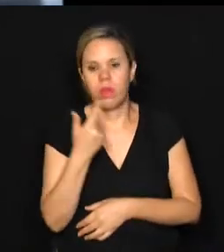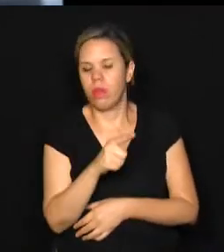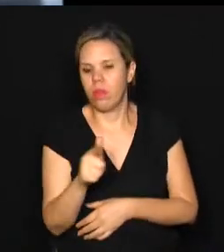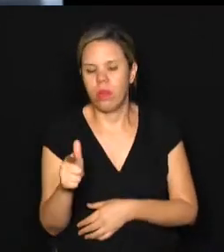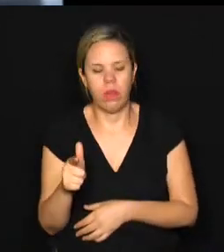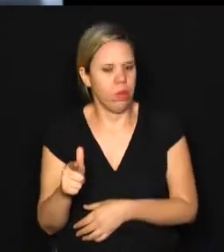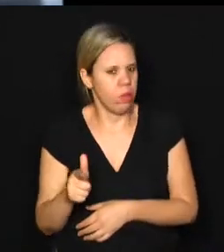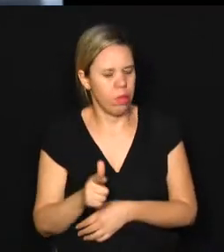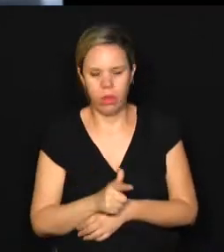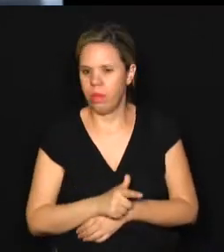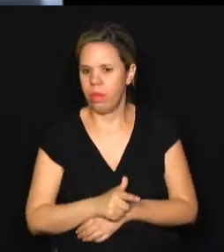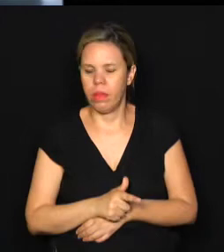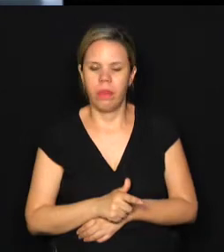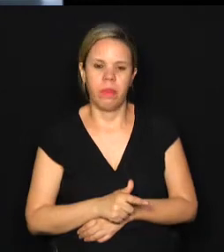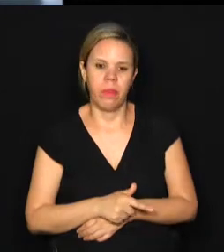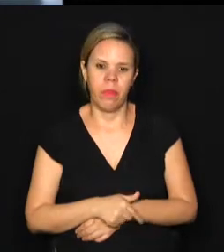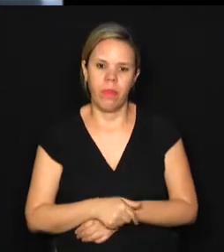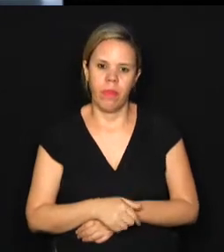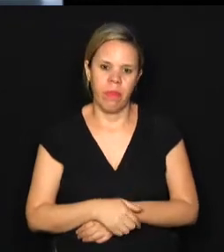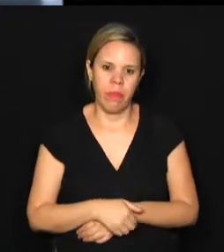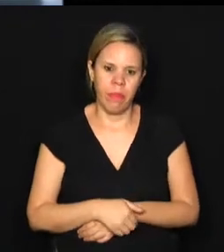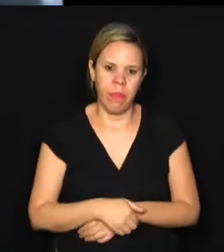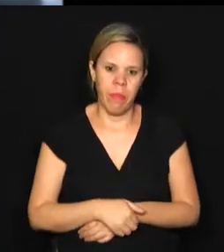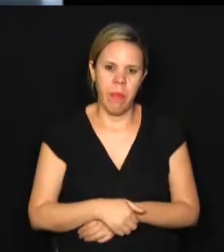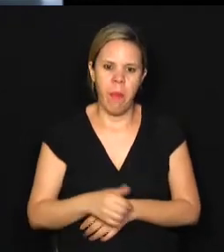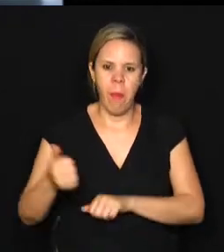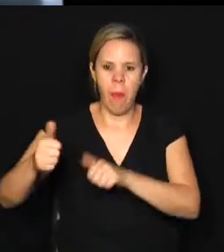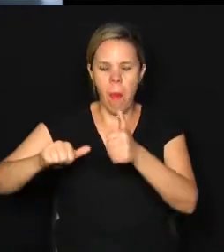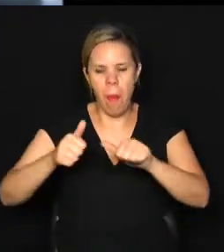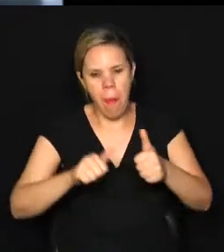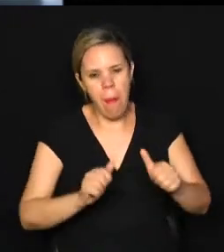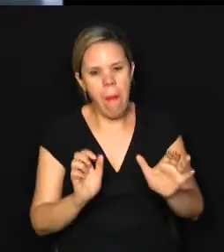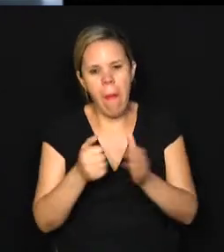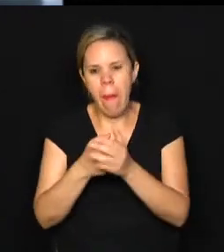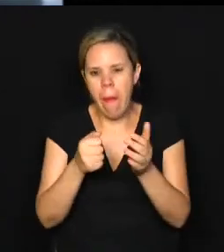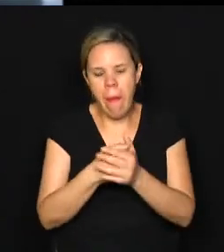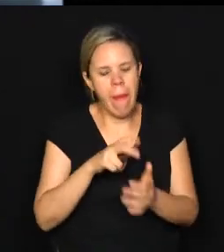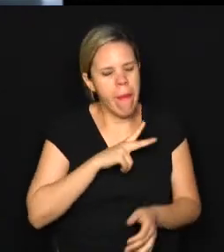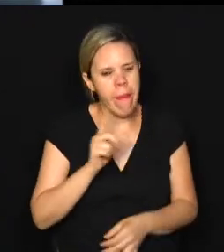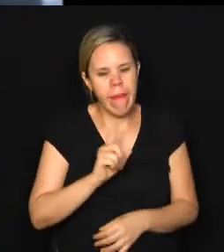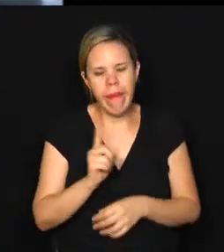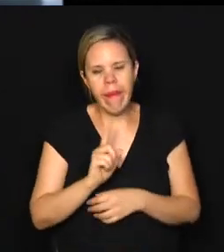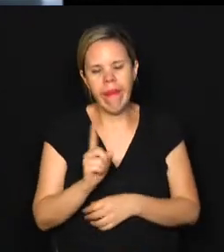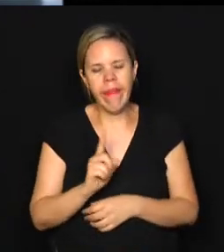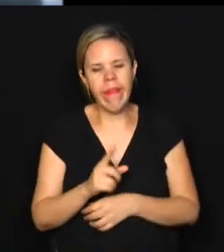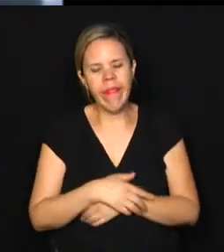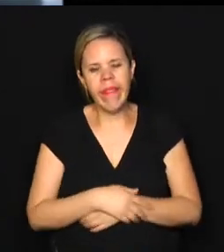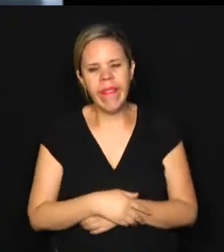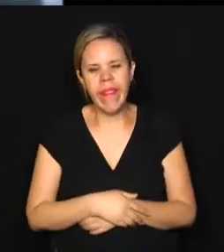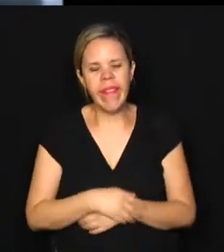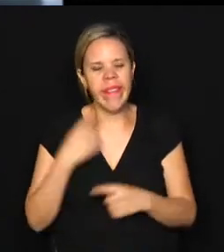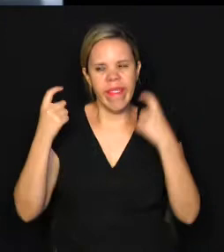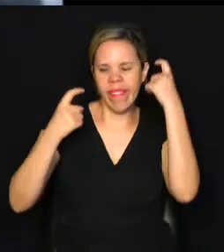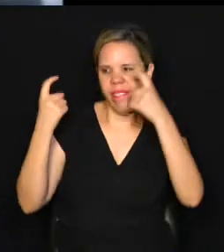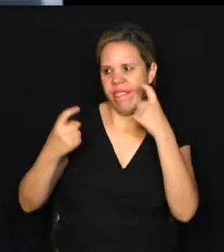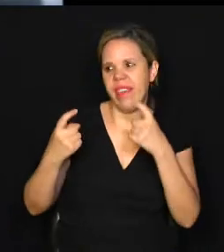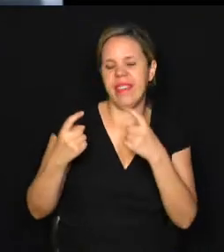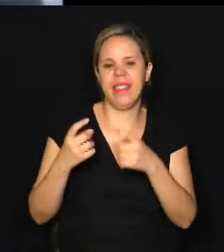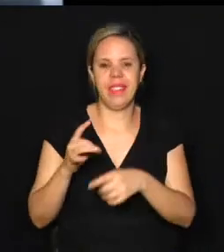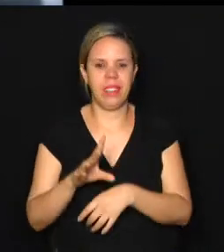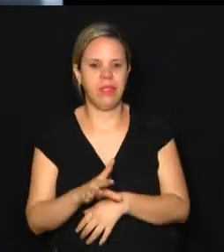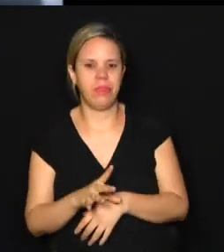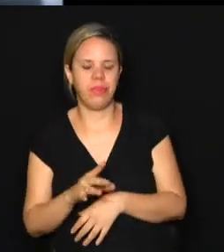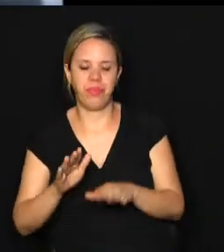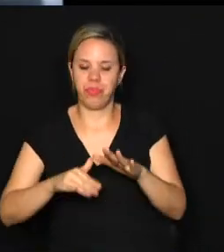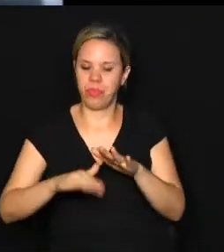andar como no mercado privado. Ele não tem que ter uma preocupação com ser